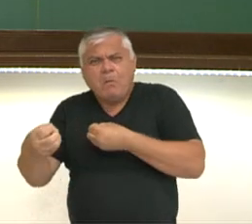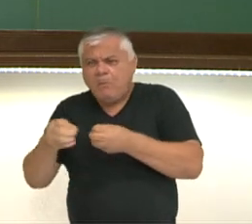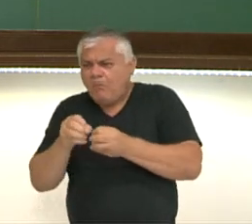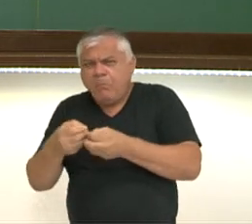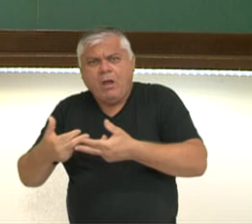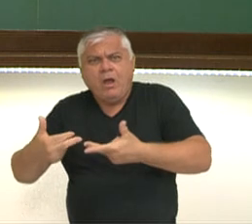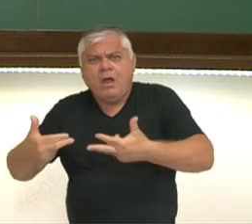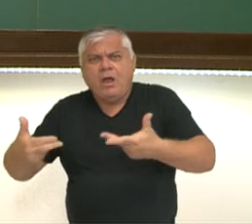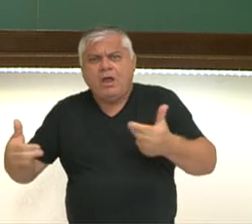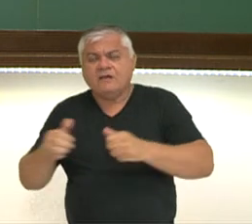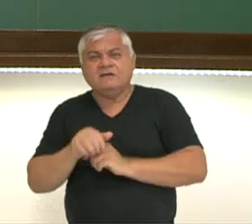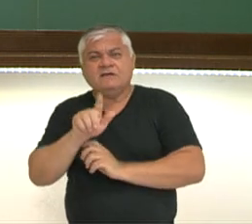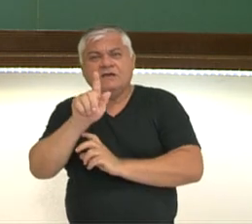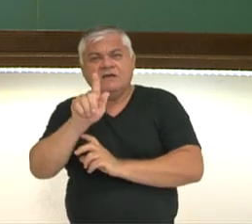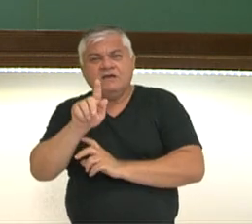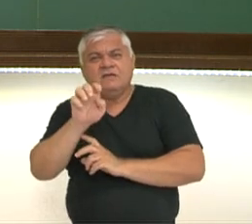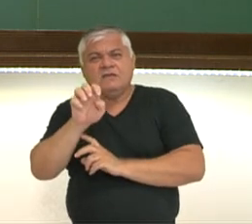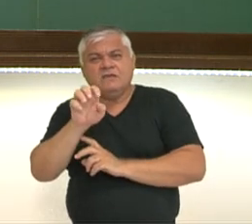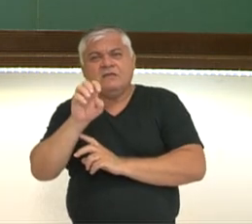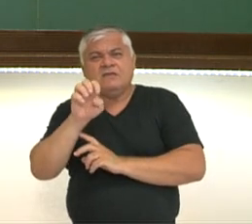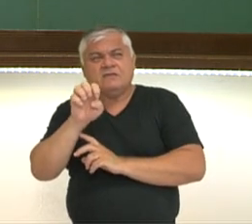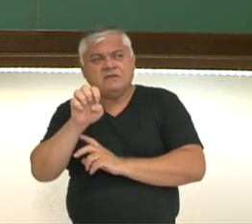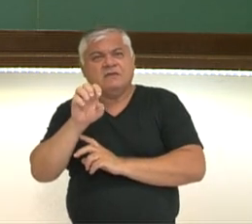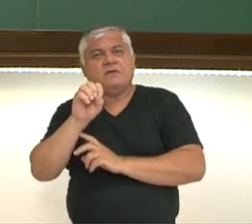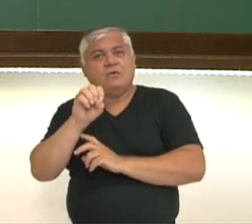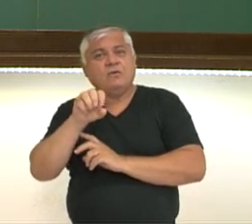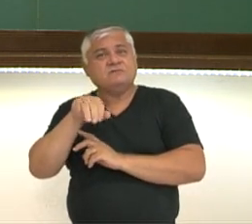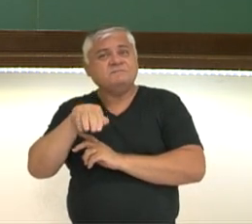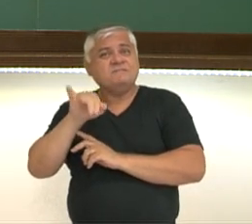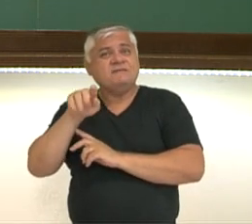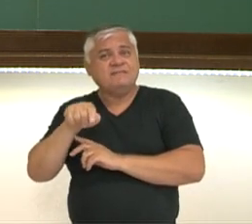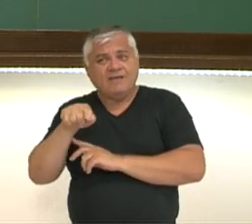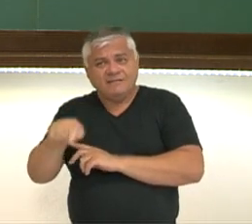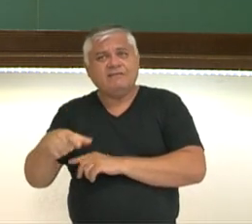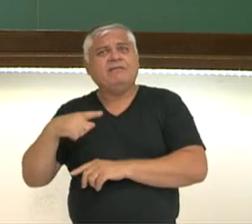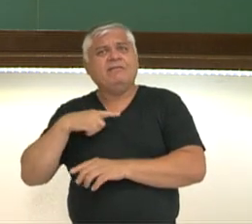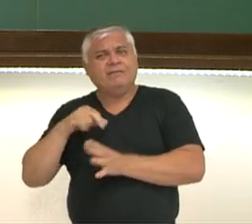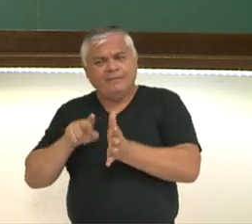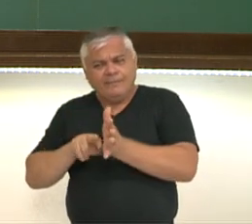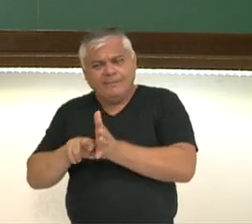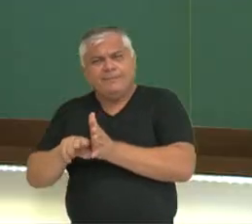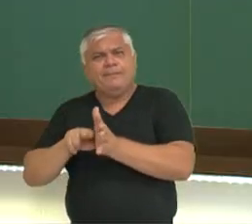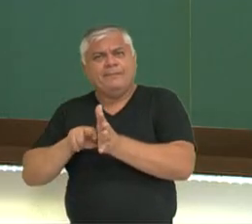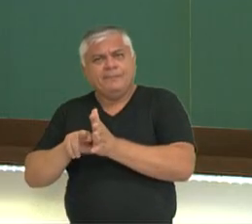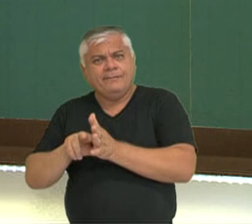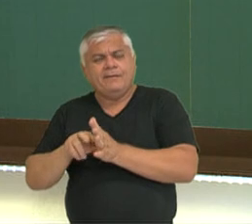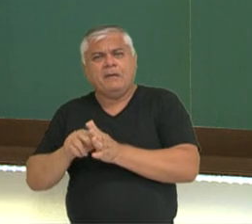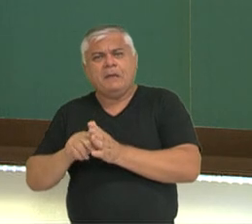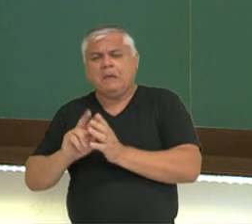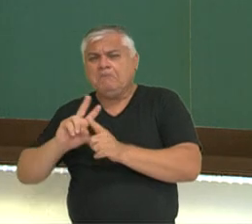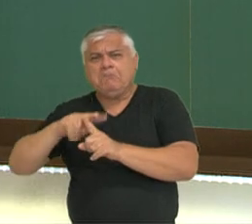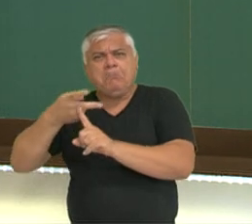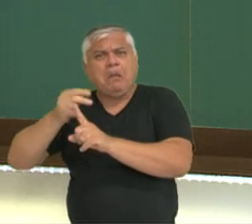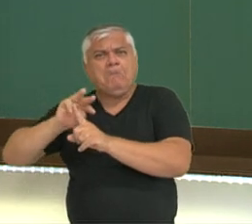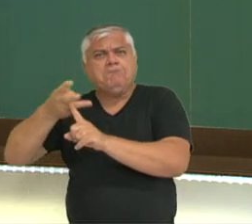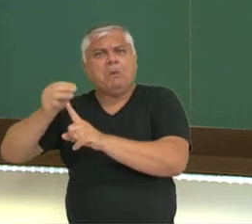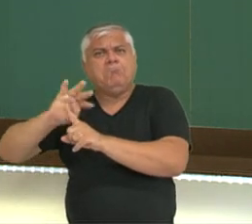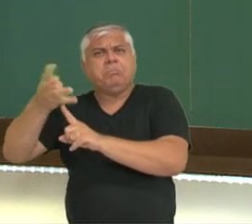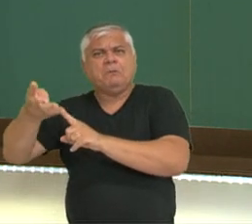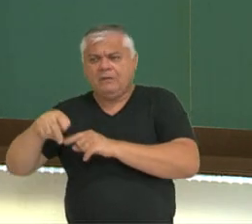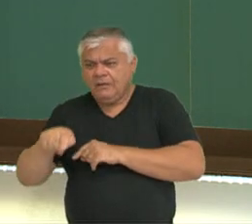grande de alguns desse ano ofícios fotossintetizantes que estavam produzindo em demasia geosmina